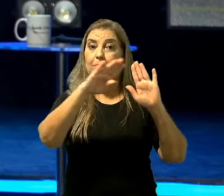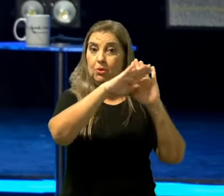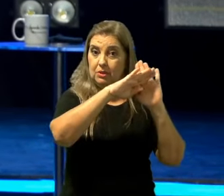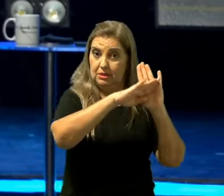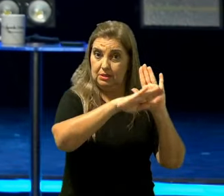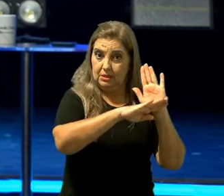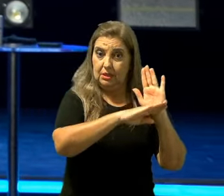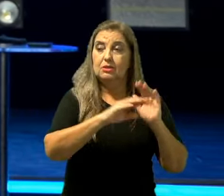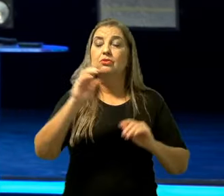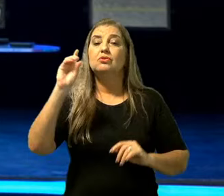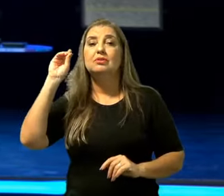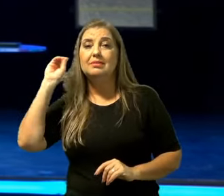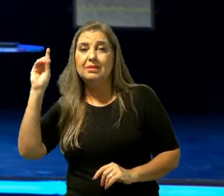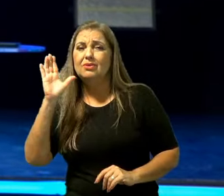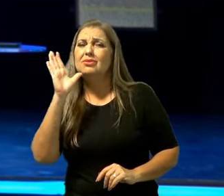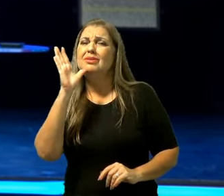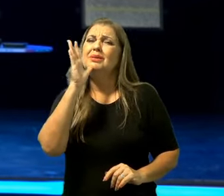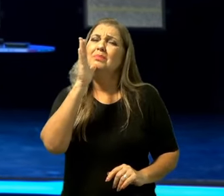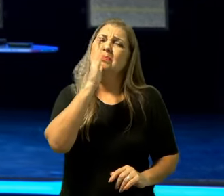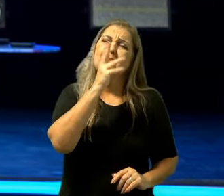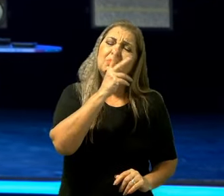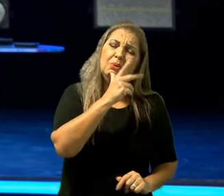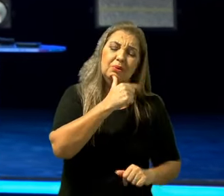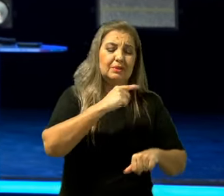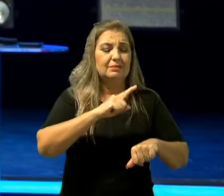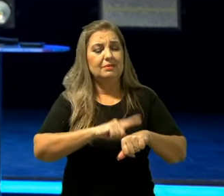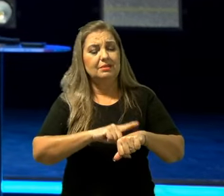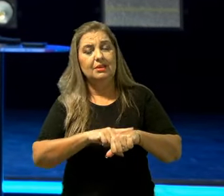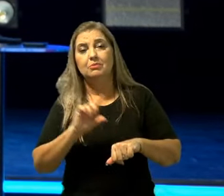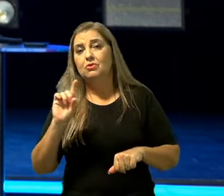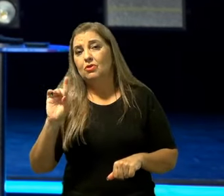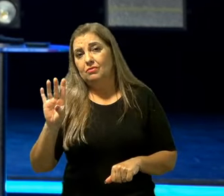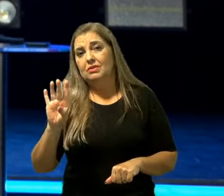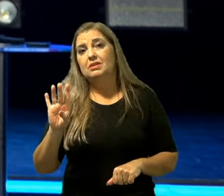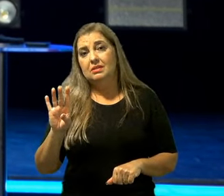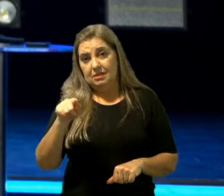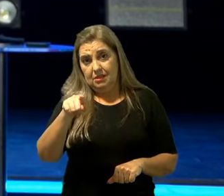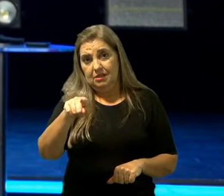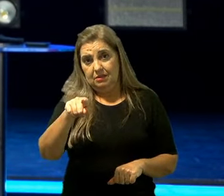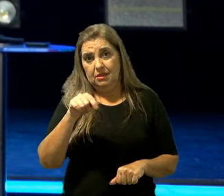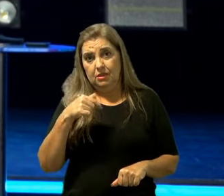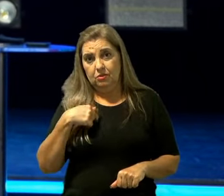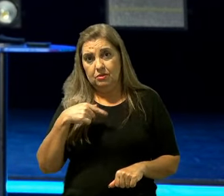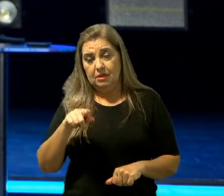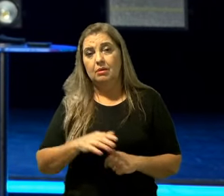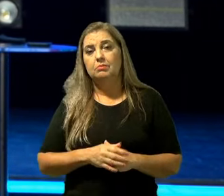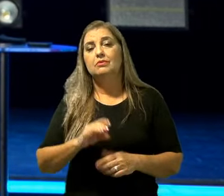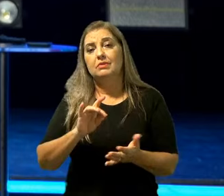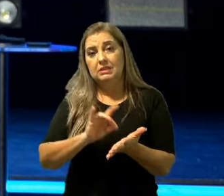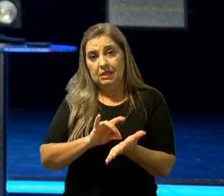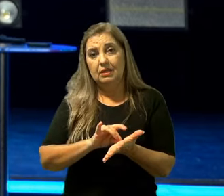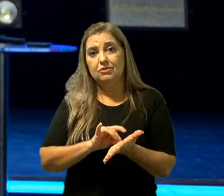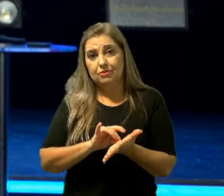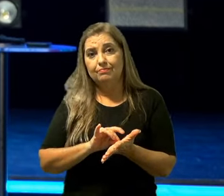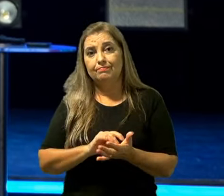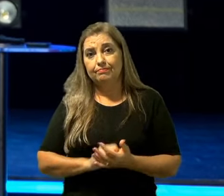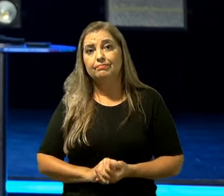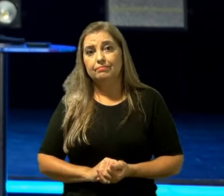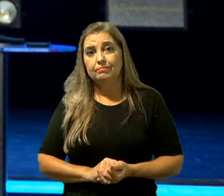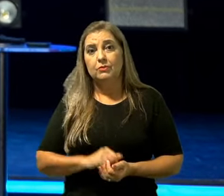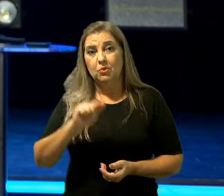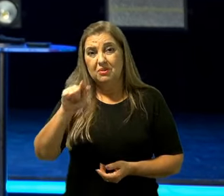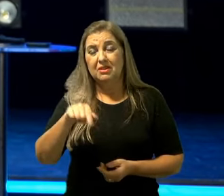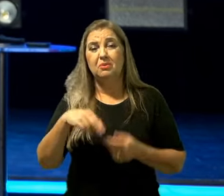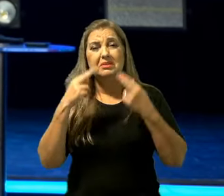Deus demoram, Deus demora muito tempo. Só você e Deus sabe o que você passou. Só você e Deus sabe